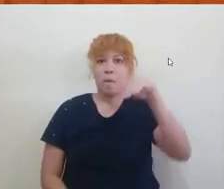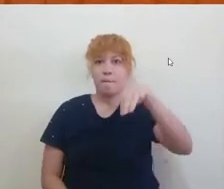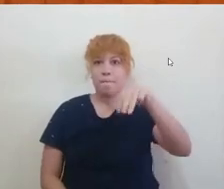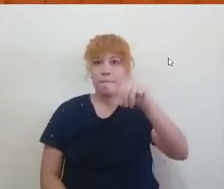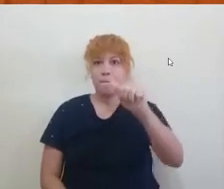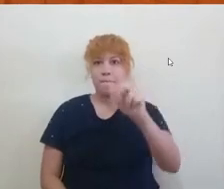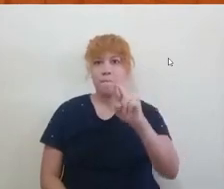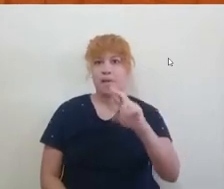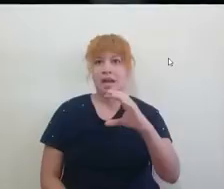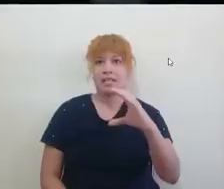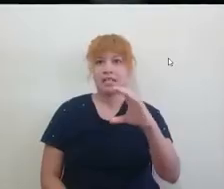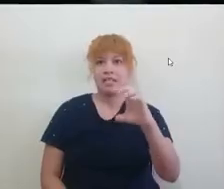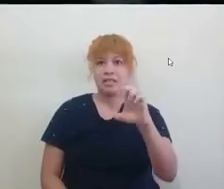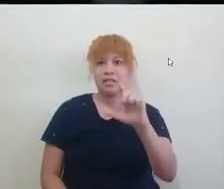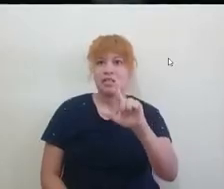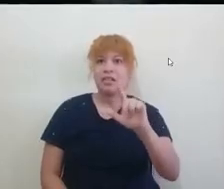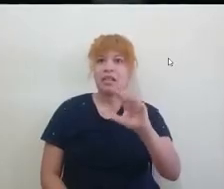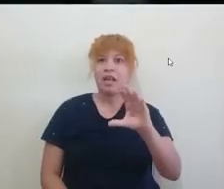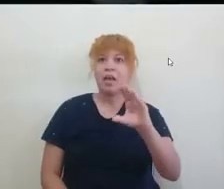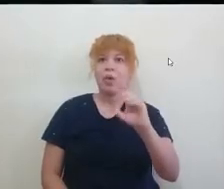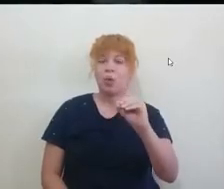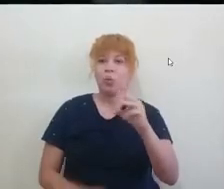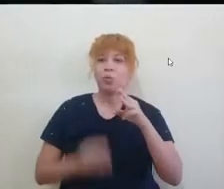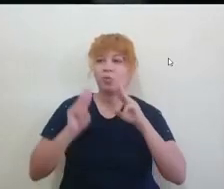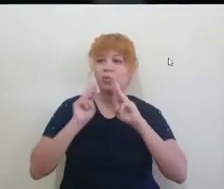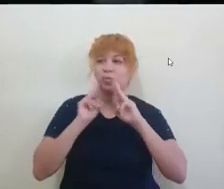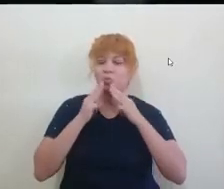Lima Oliveira.